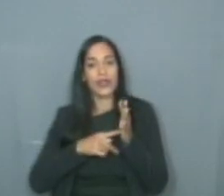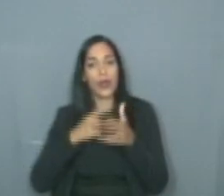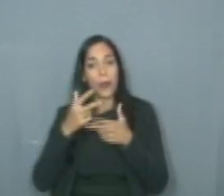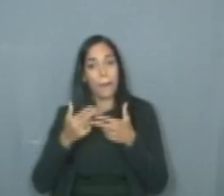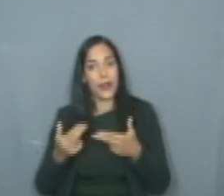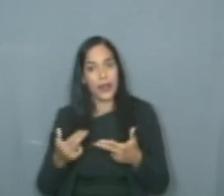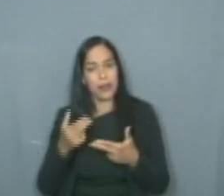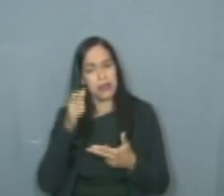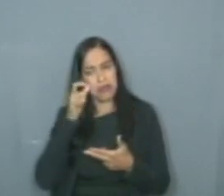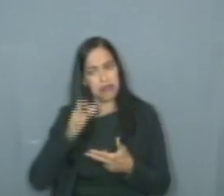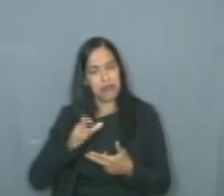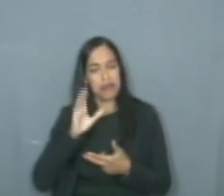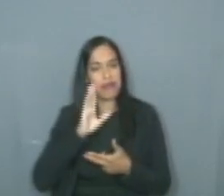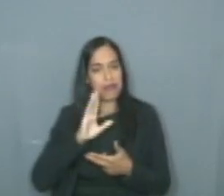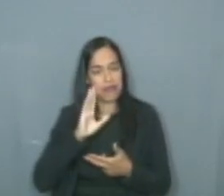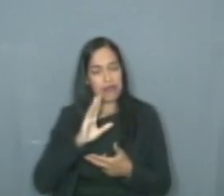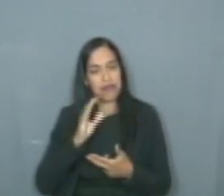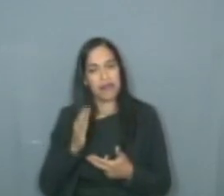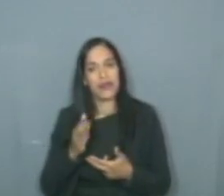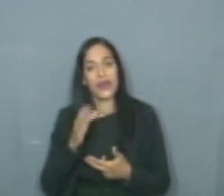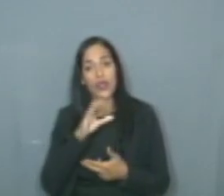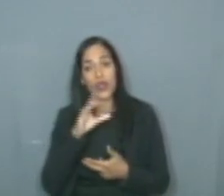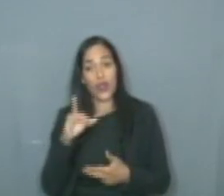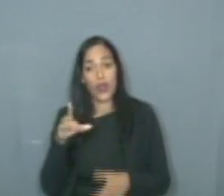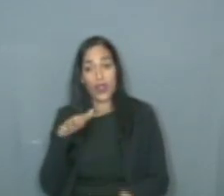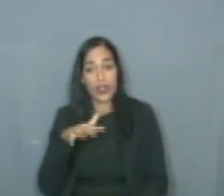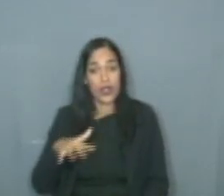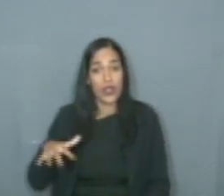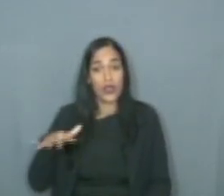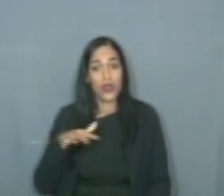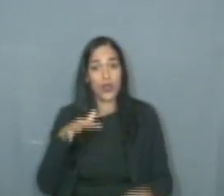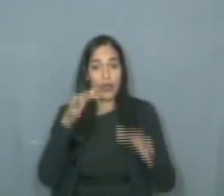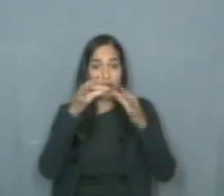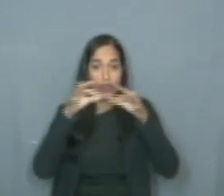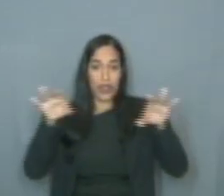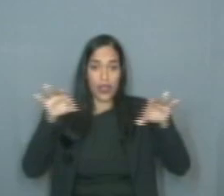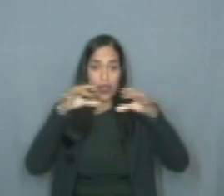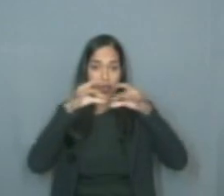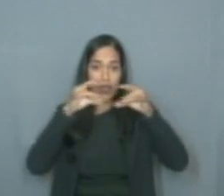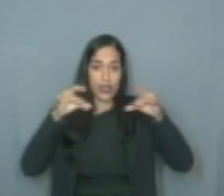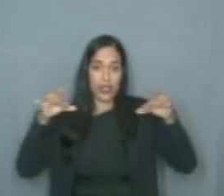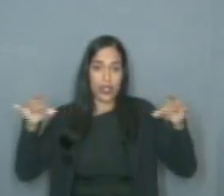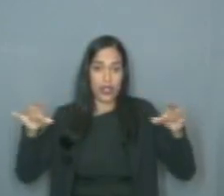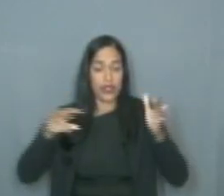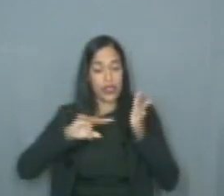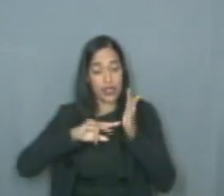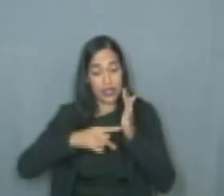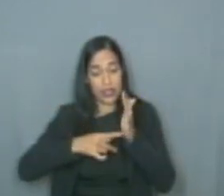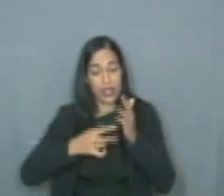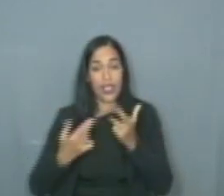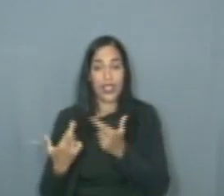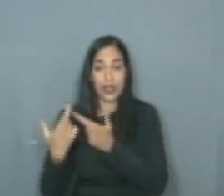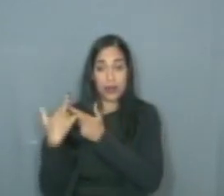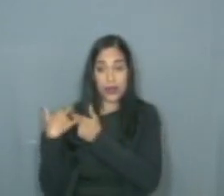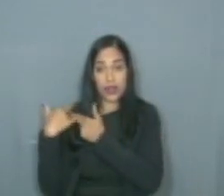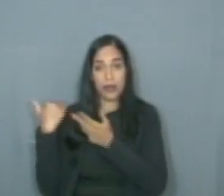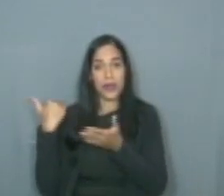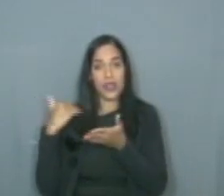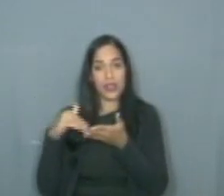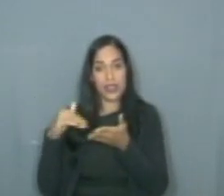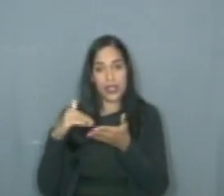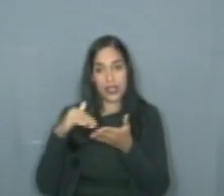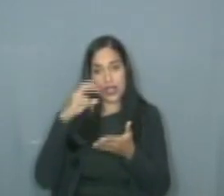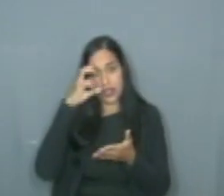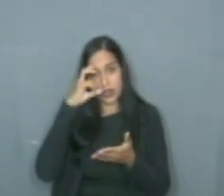esse trabalho foi a cordelista e sindicalista e responsável pela Secretaria de Cultura